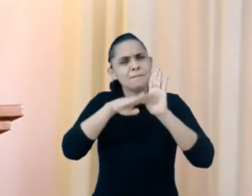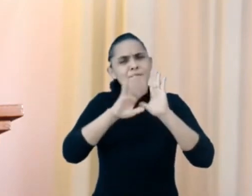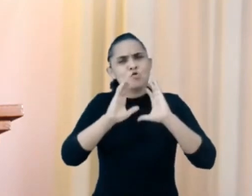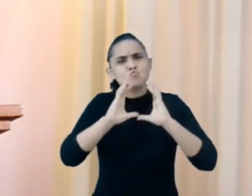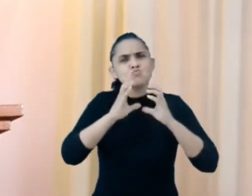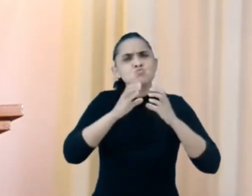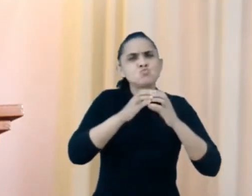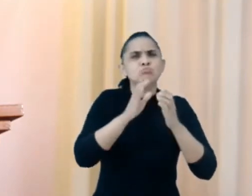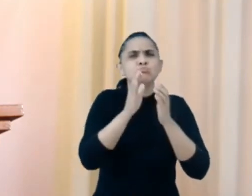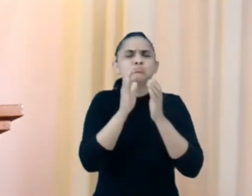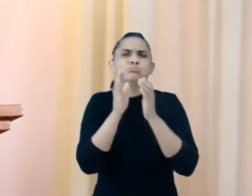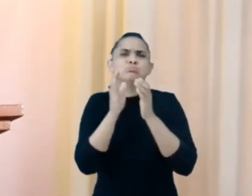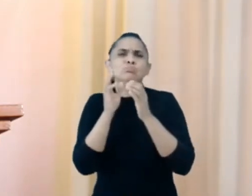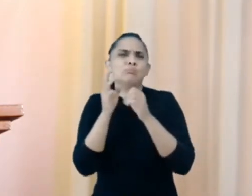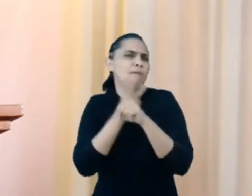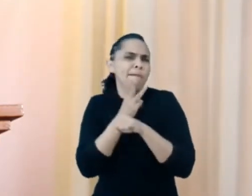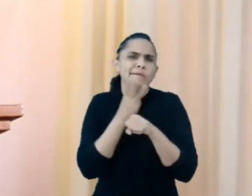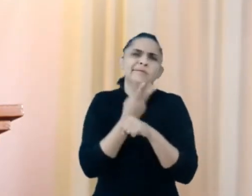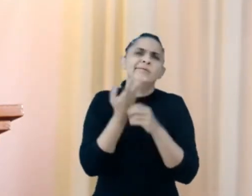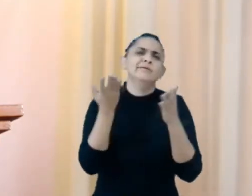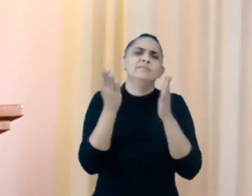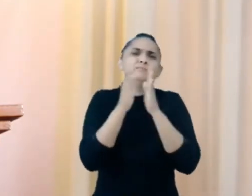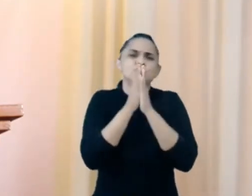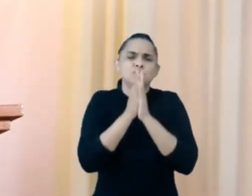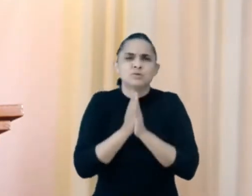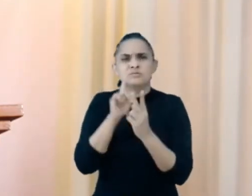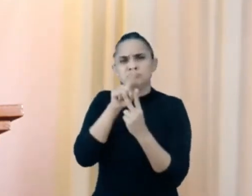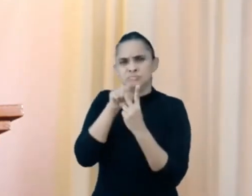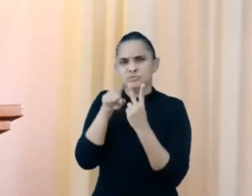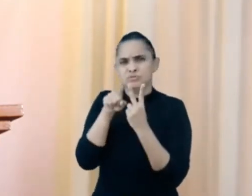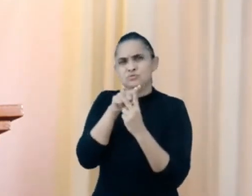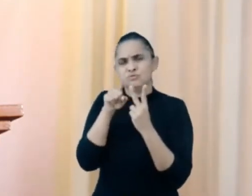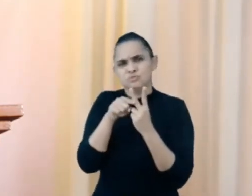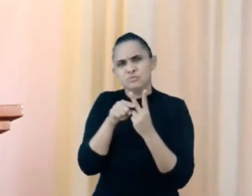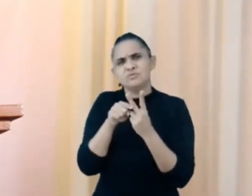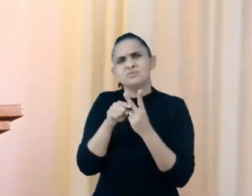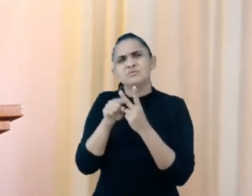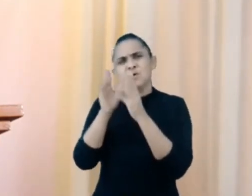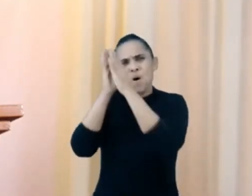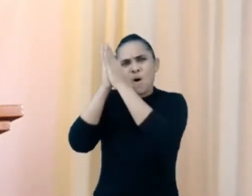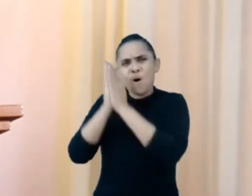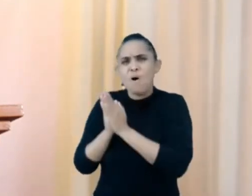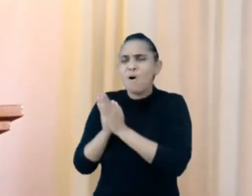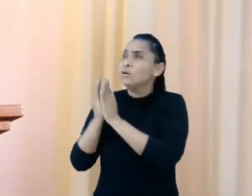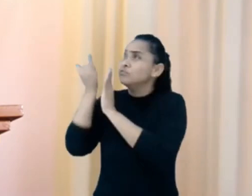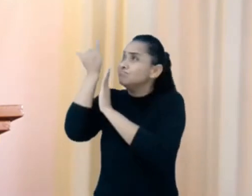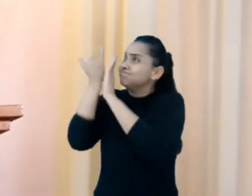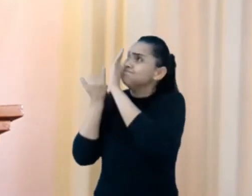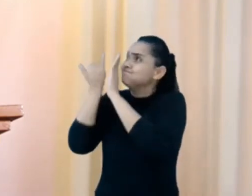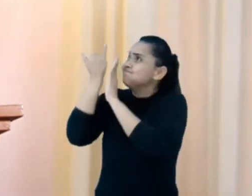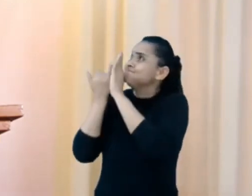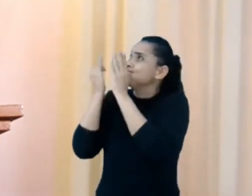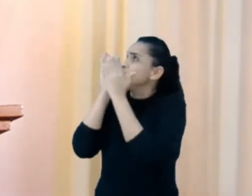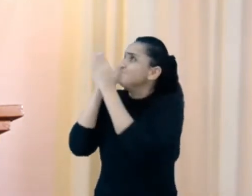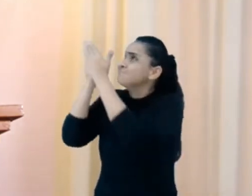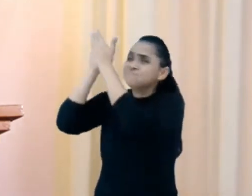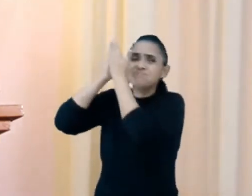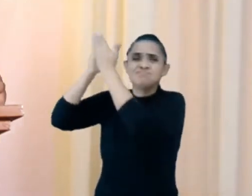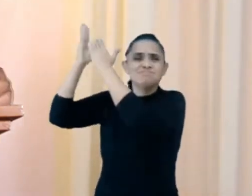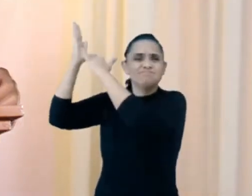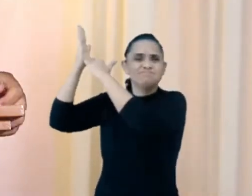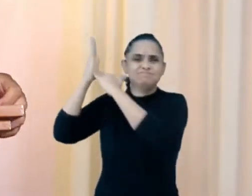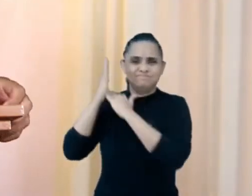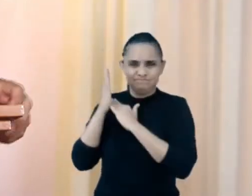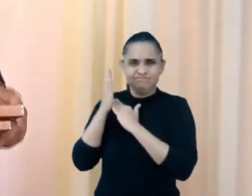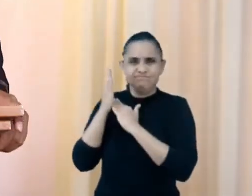orações esses 2 pedidos e, por favor, intercedam por estes nomes. Bem, agora